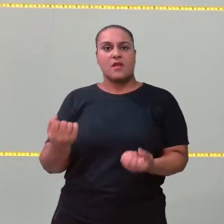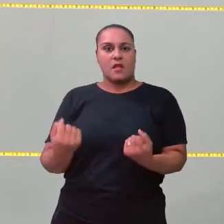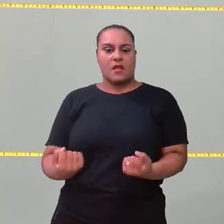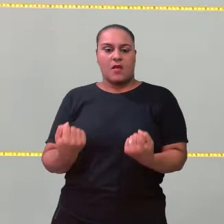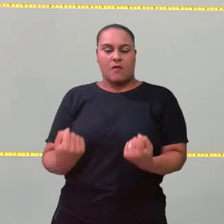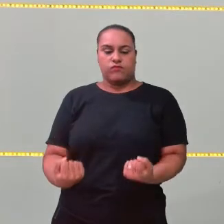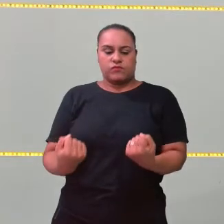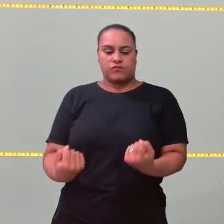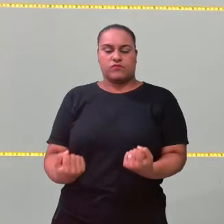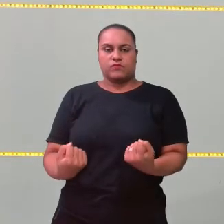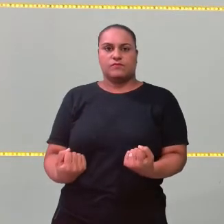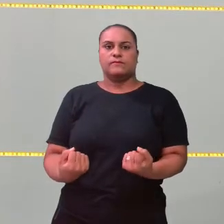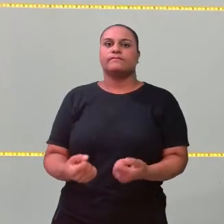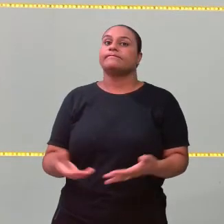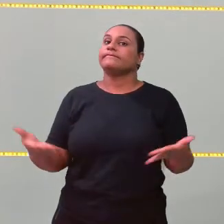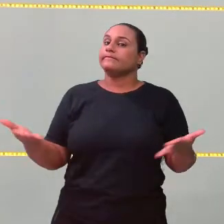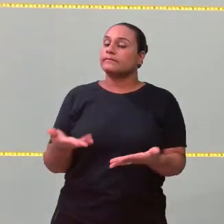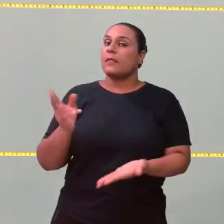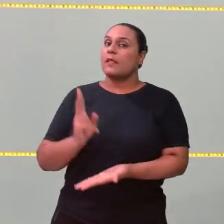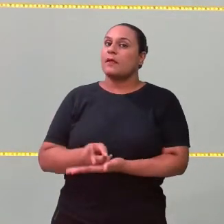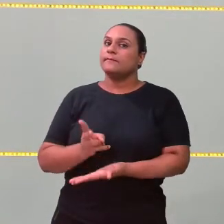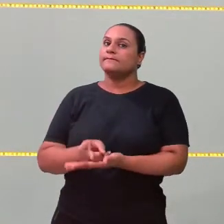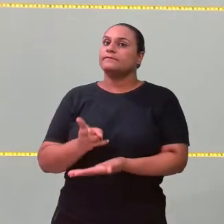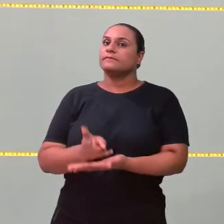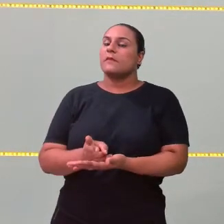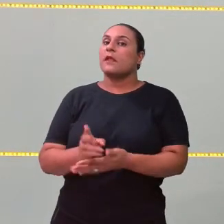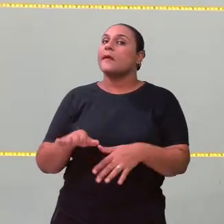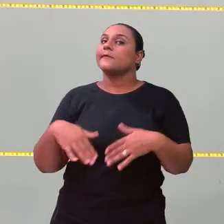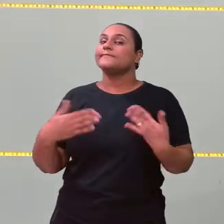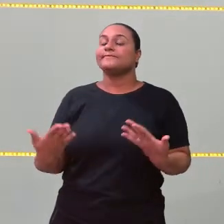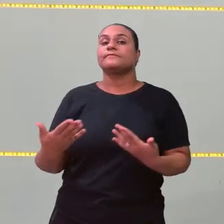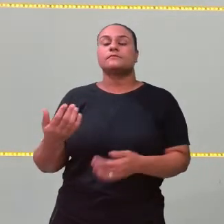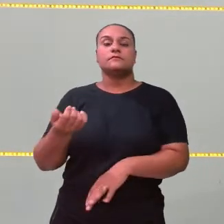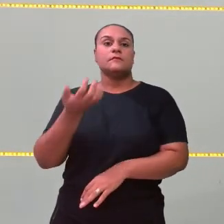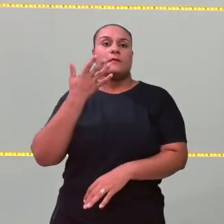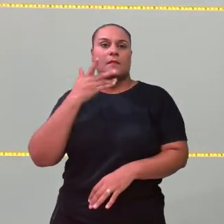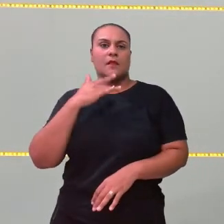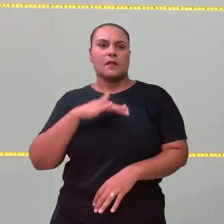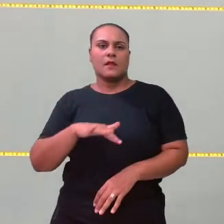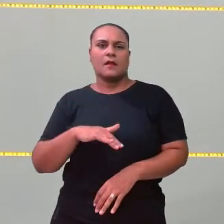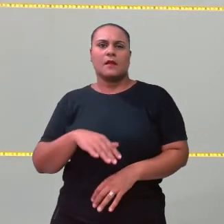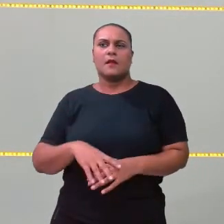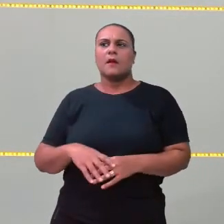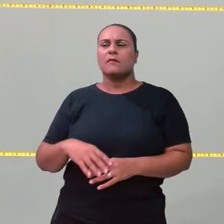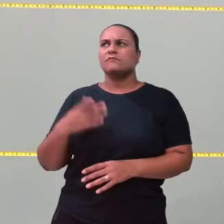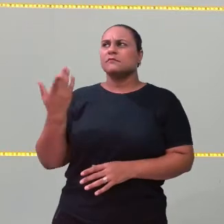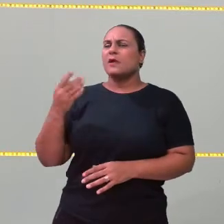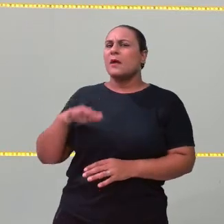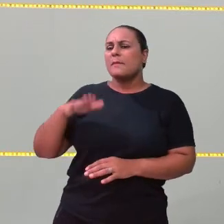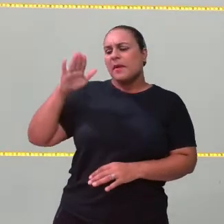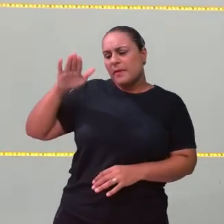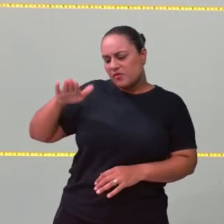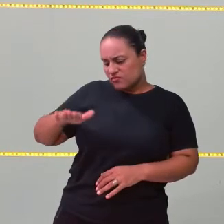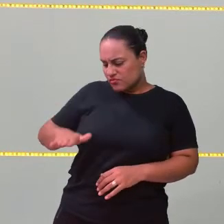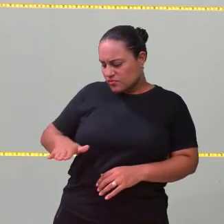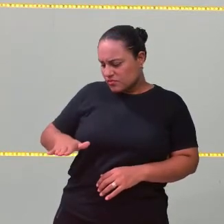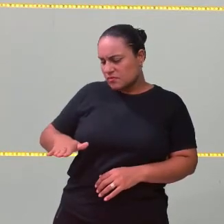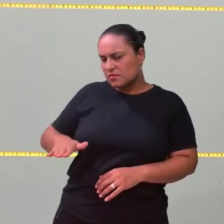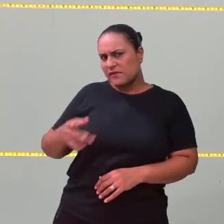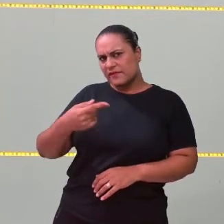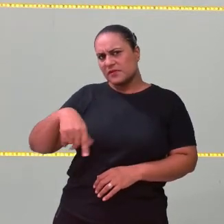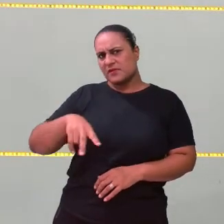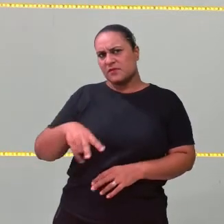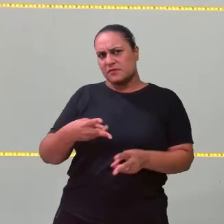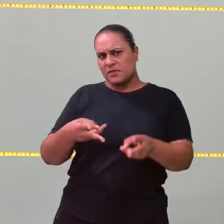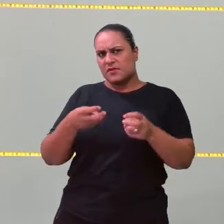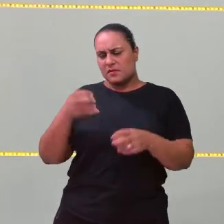quilos. E agora, continuando, qual é a criança mais baixa? Será que vocês conseguem identificar a mais